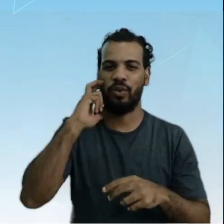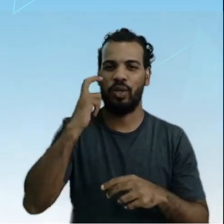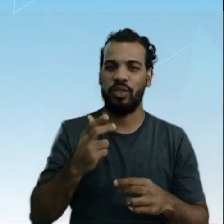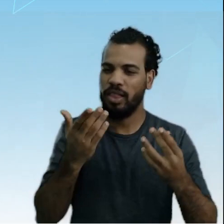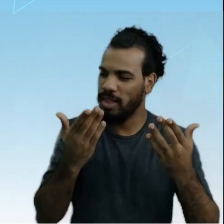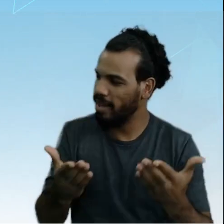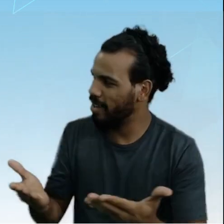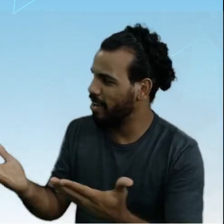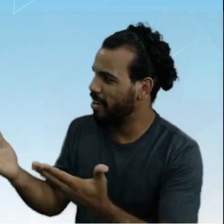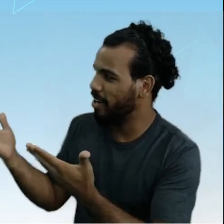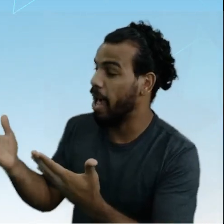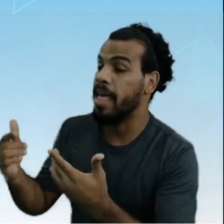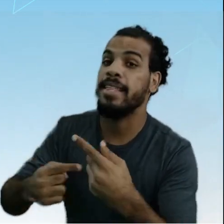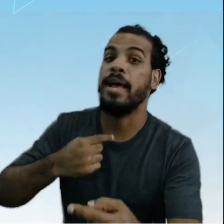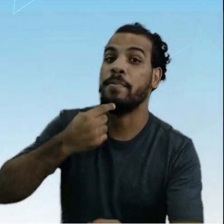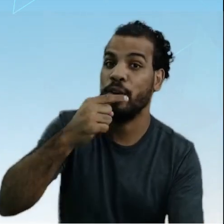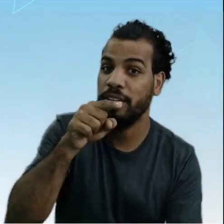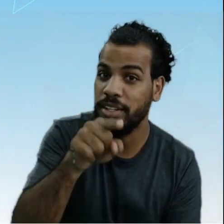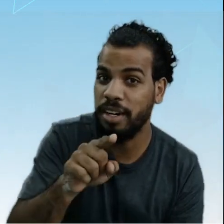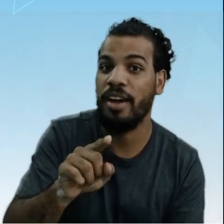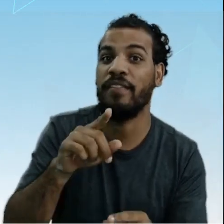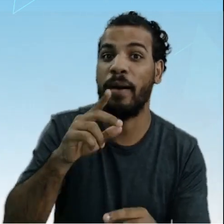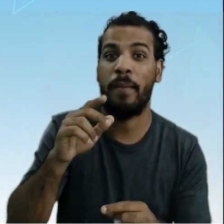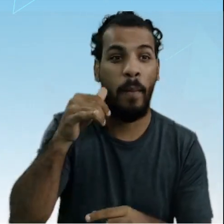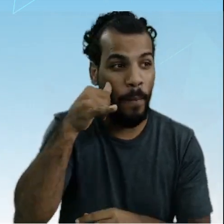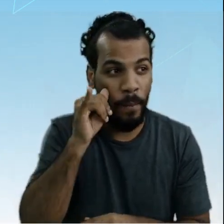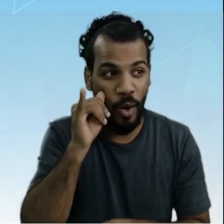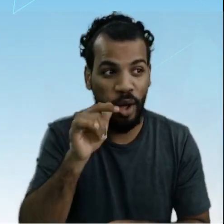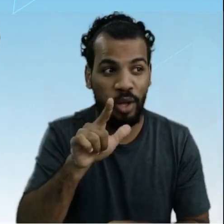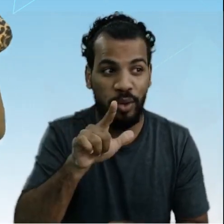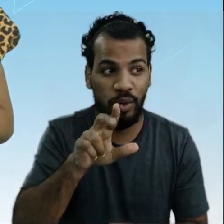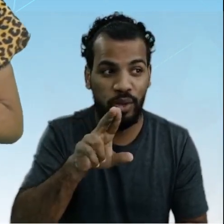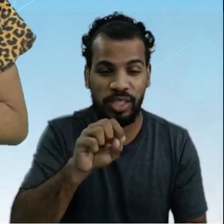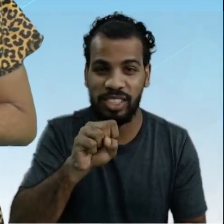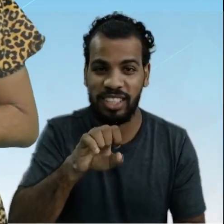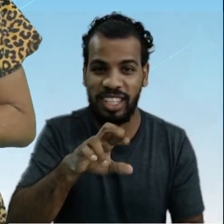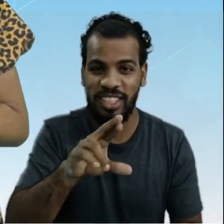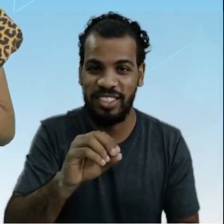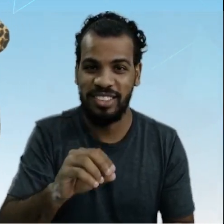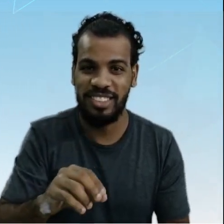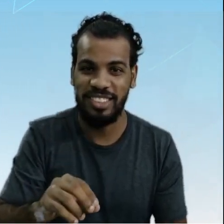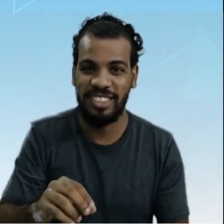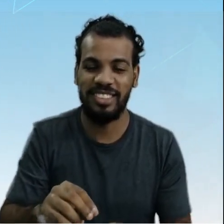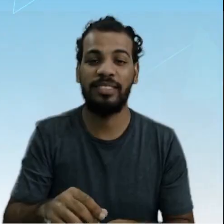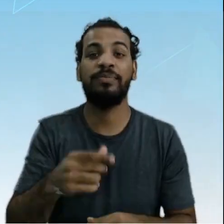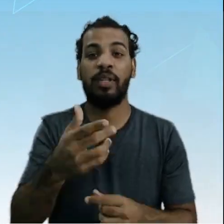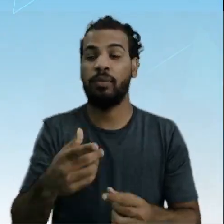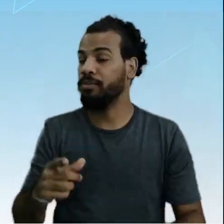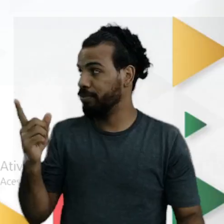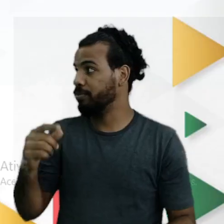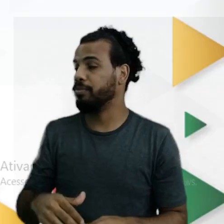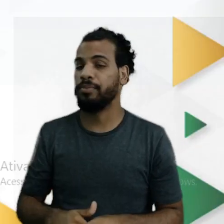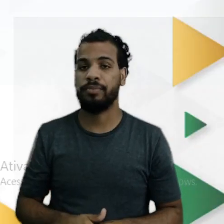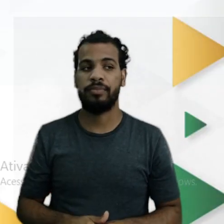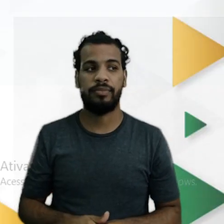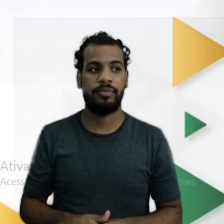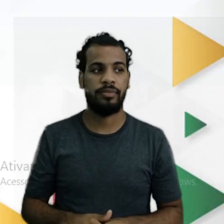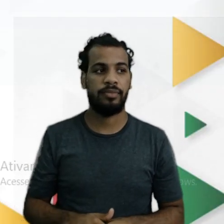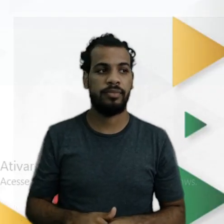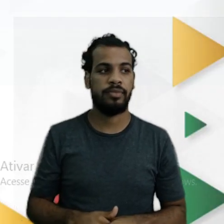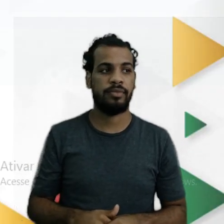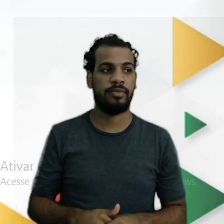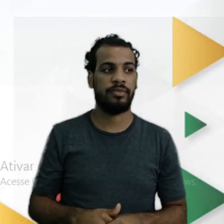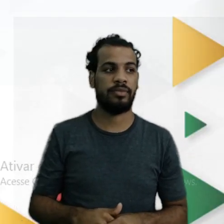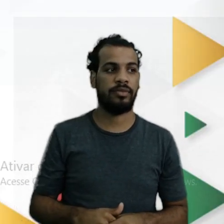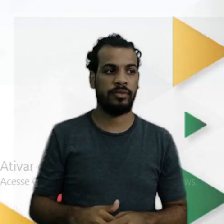fogo encantado. Já já a professora vai falar do boi luzeiro, não pode Sim, esquecer. não podemos. Professora, na tela aí. Aqui na tela a gente tem o